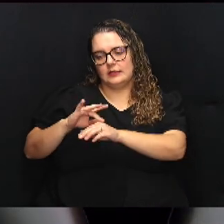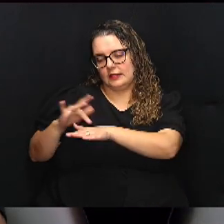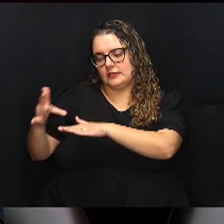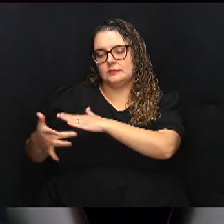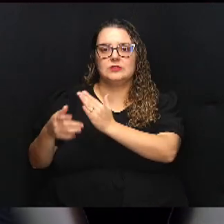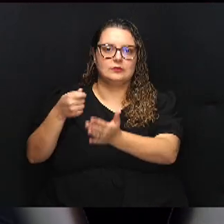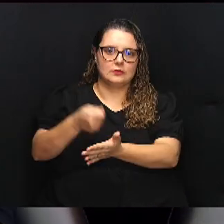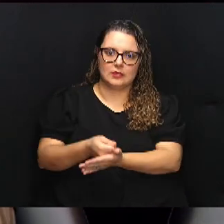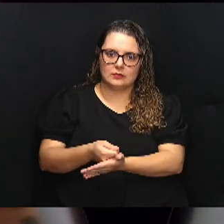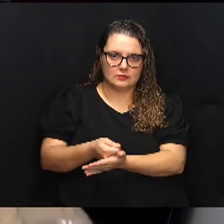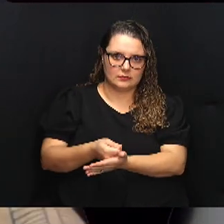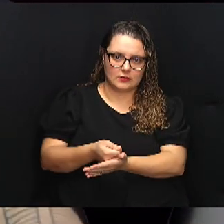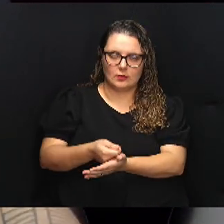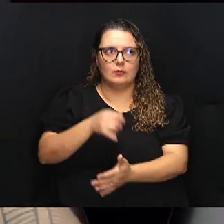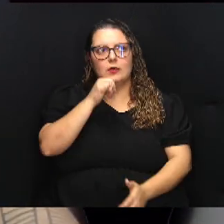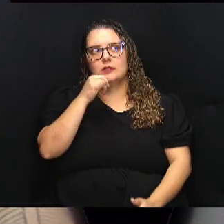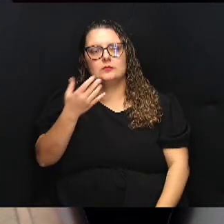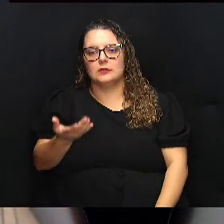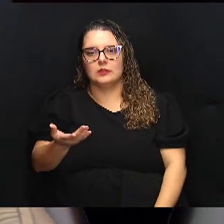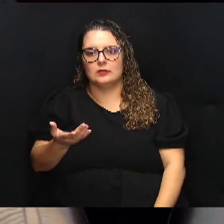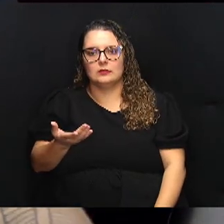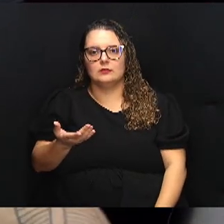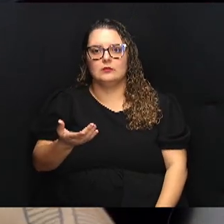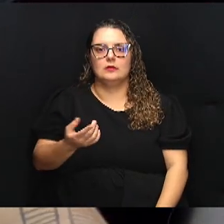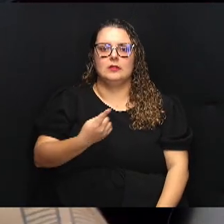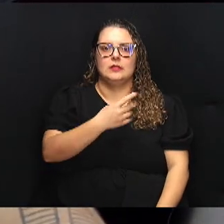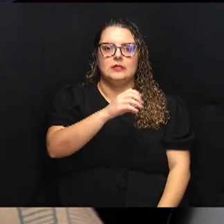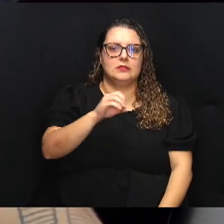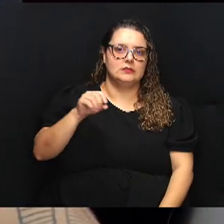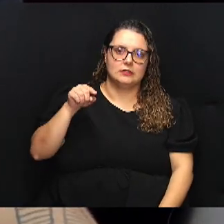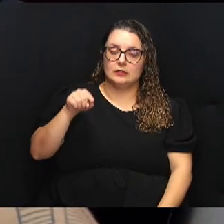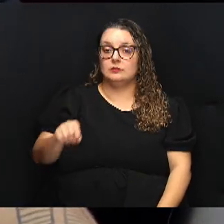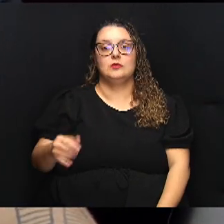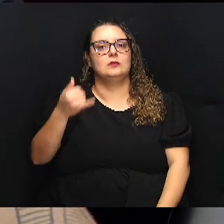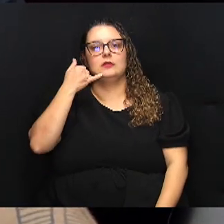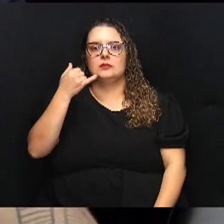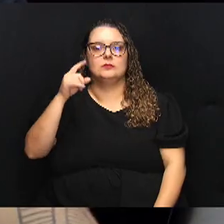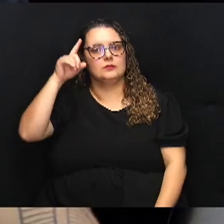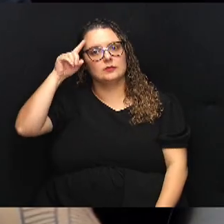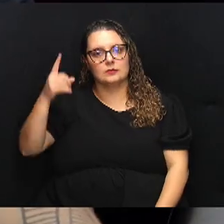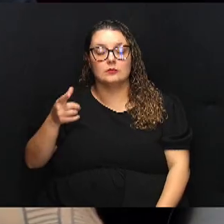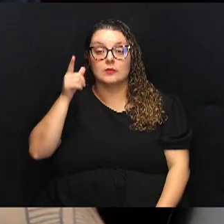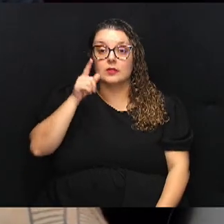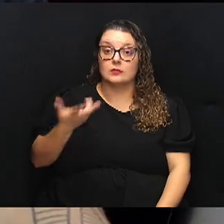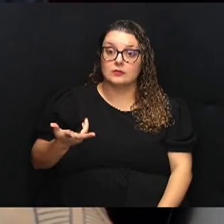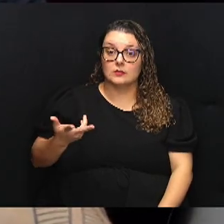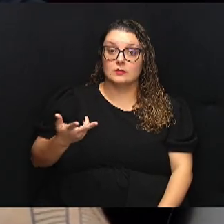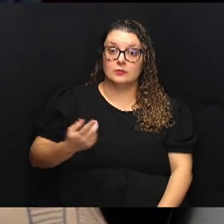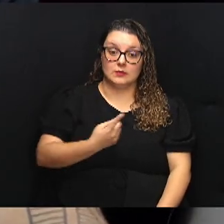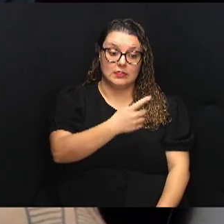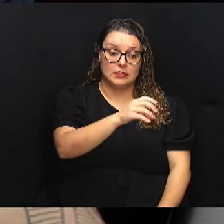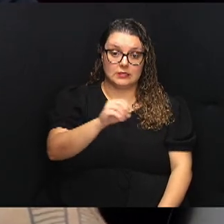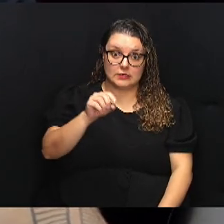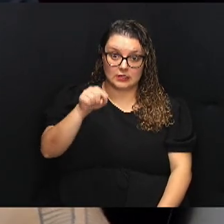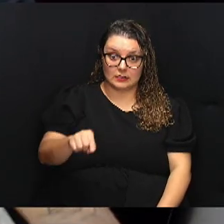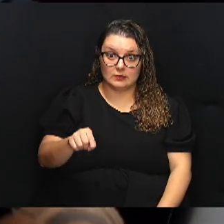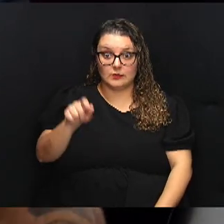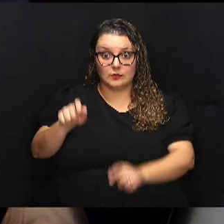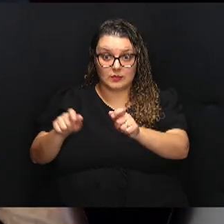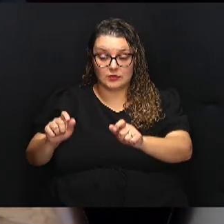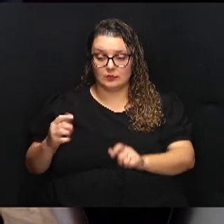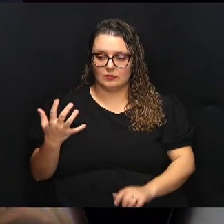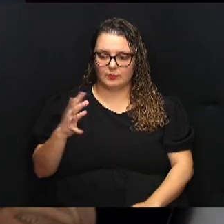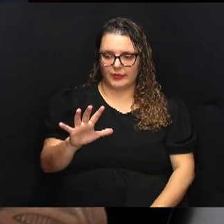Uhum. não consegue, por exemplo, fazer 100.000 ligações no dia, mas você consegue aparecer para 100.000 pessoas no dia pagando.